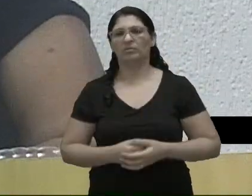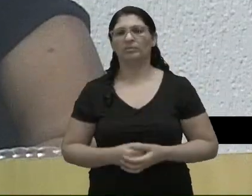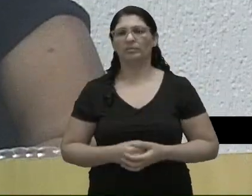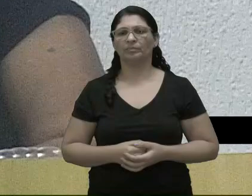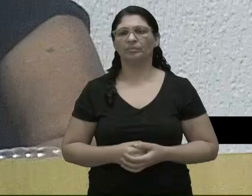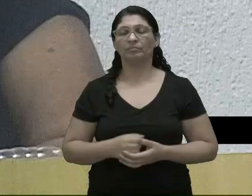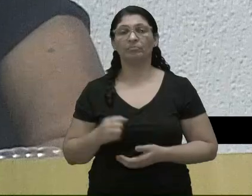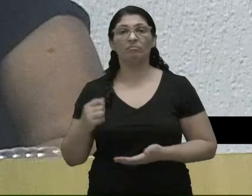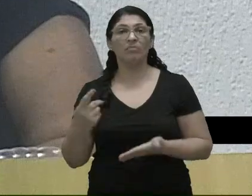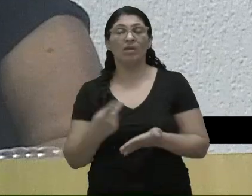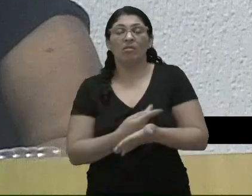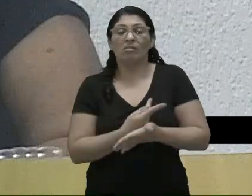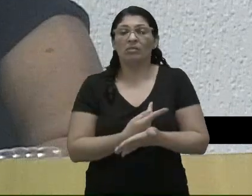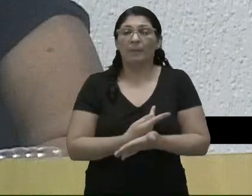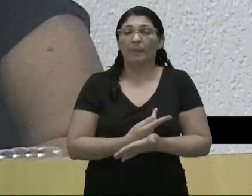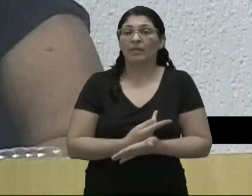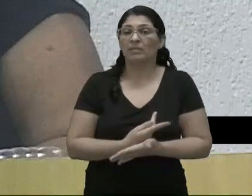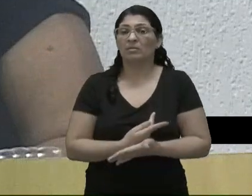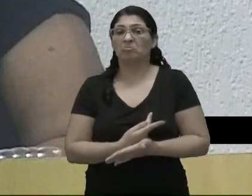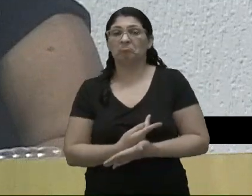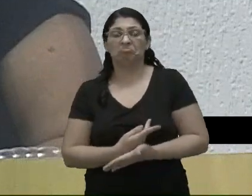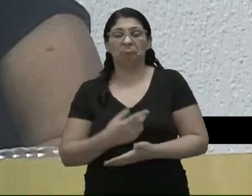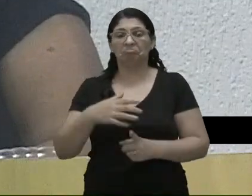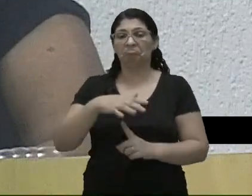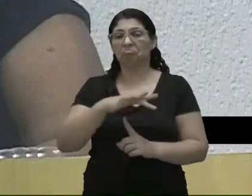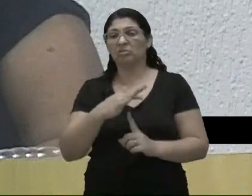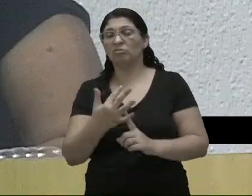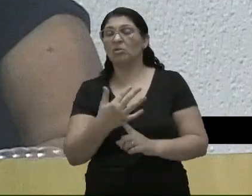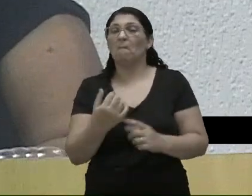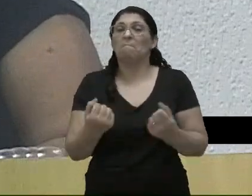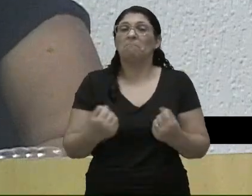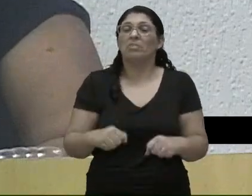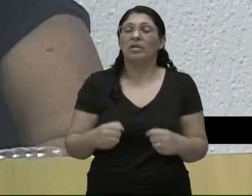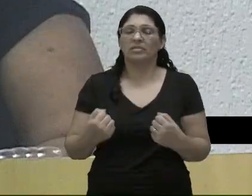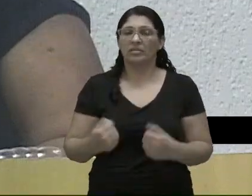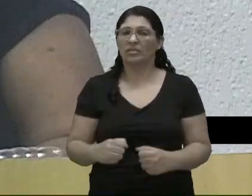Aconteceu um procedimento, precisa. E se esse